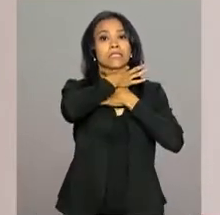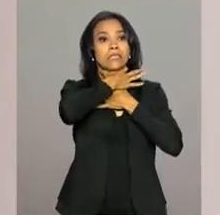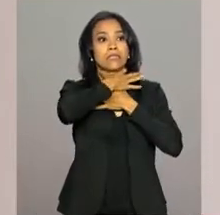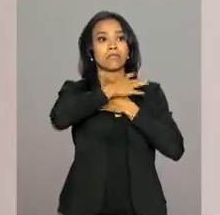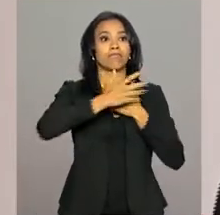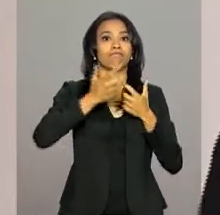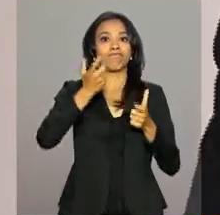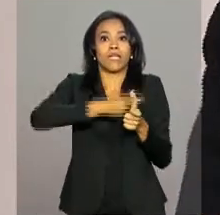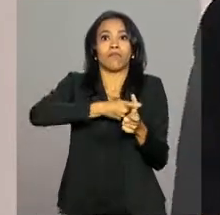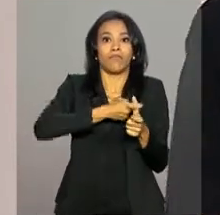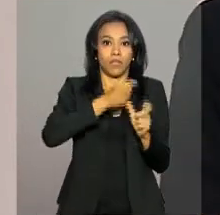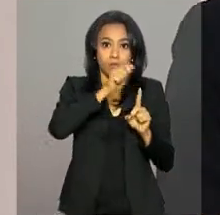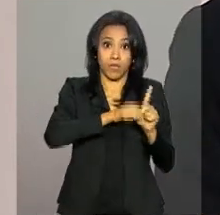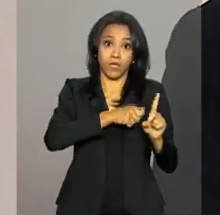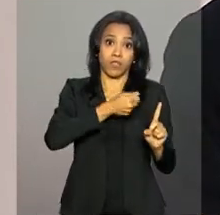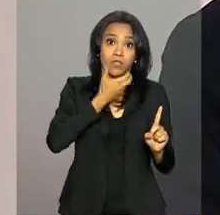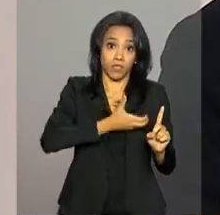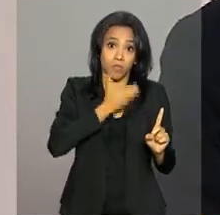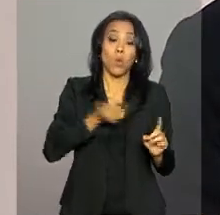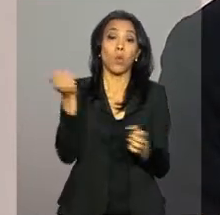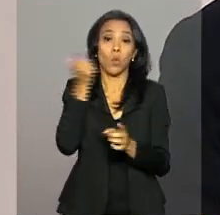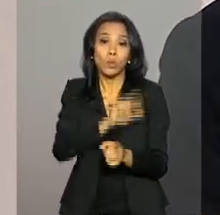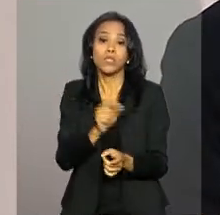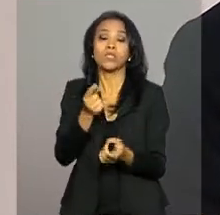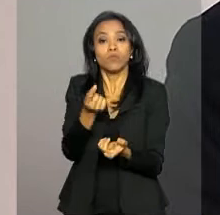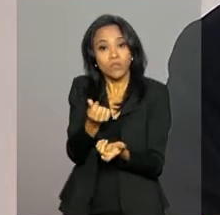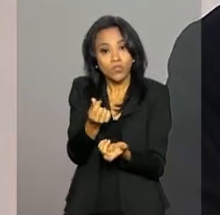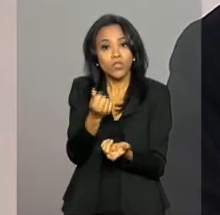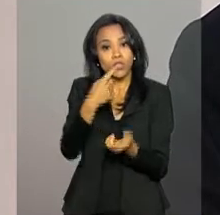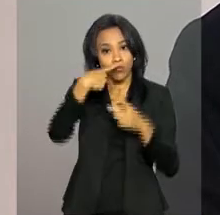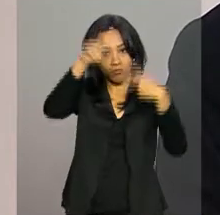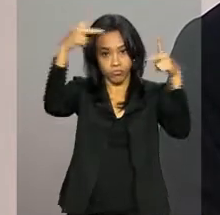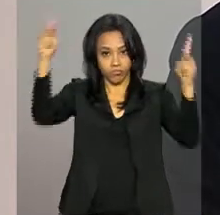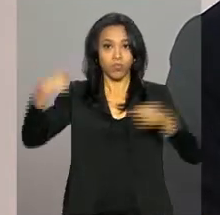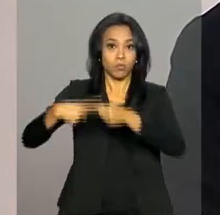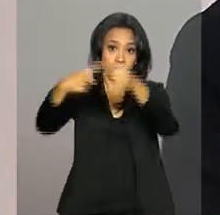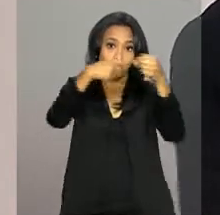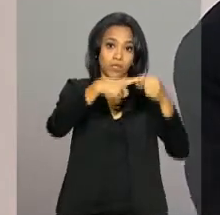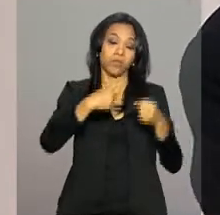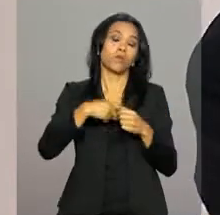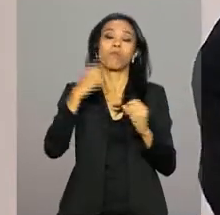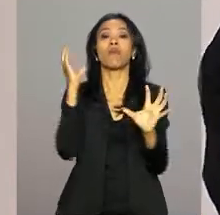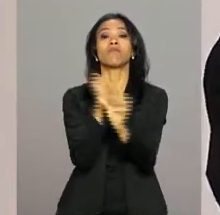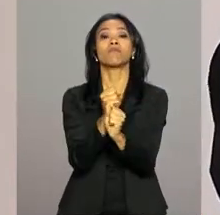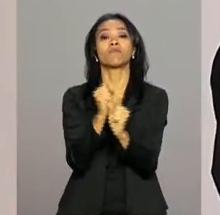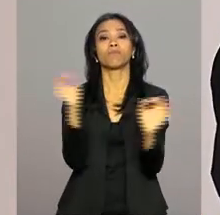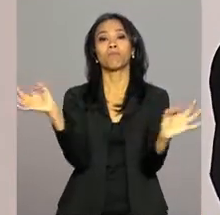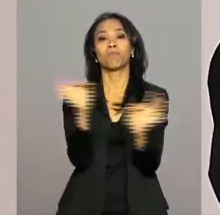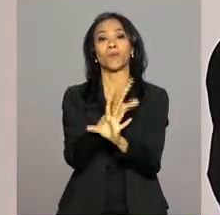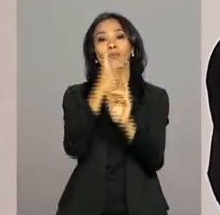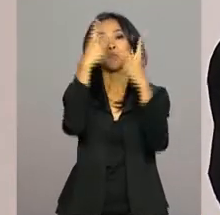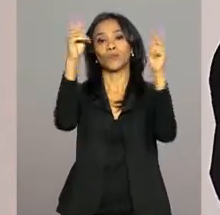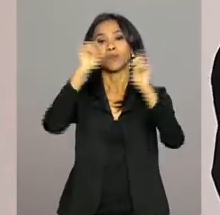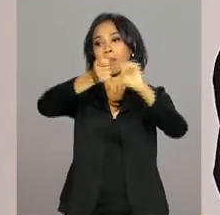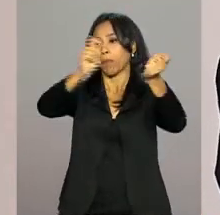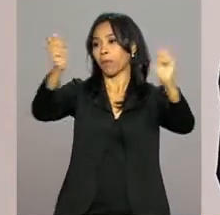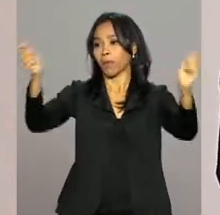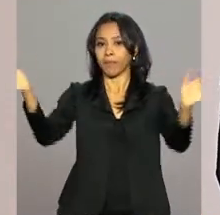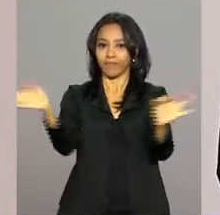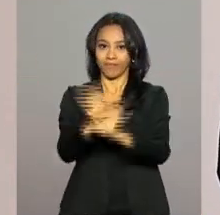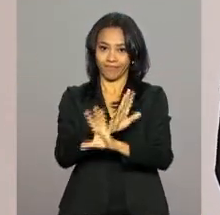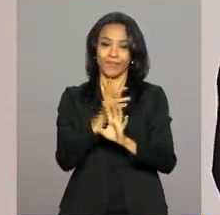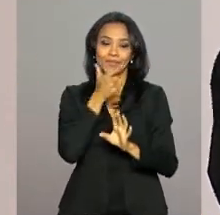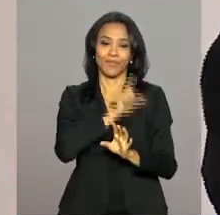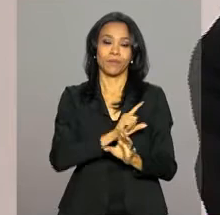verba para também ajudar a fechar digamos assim as suas contas e ainda ressalto que no tocante aos